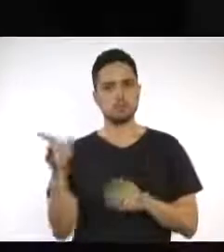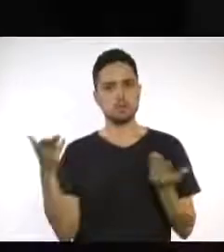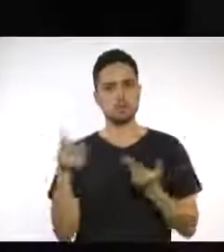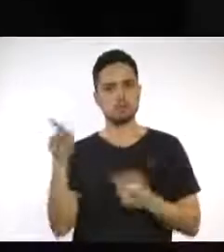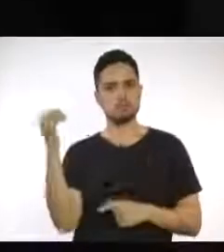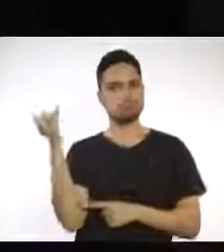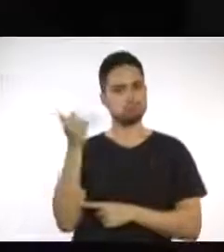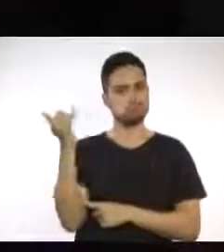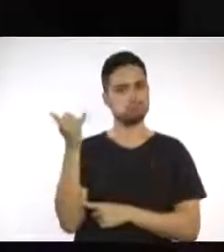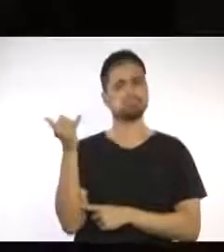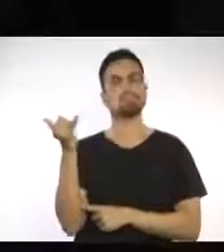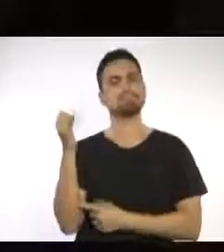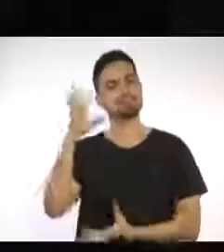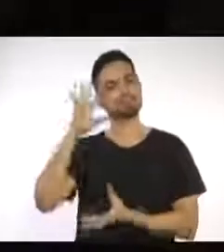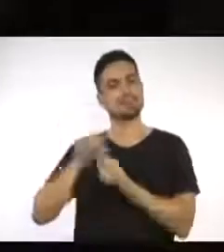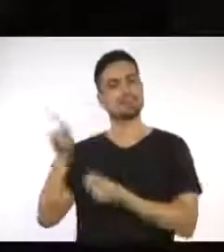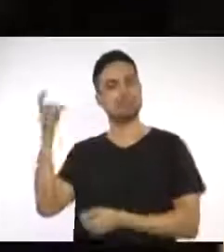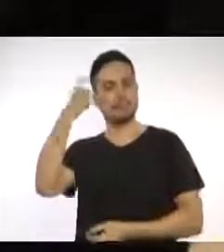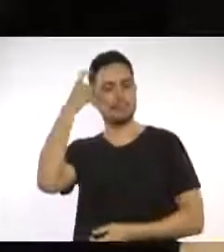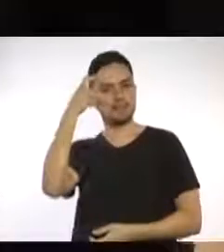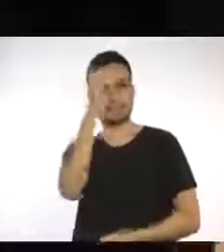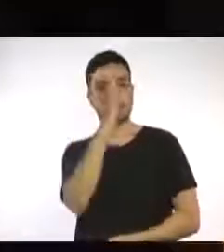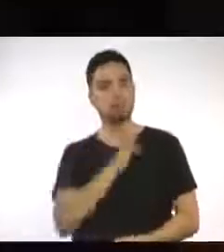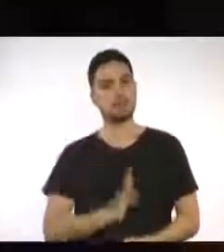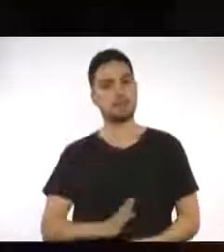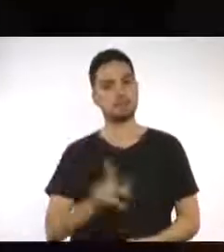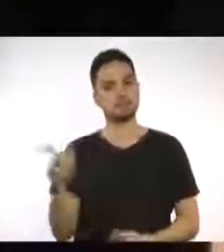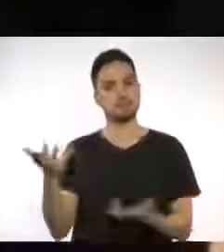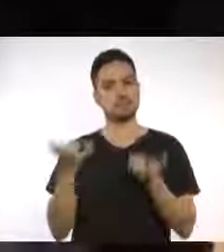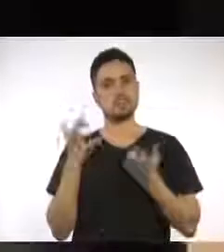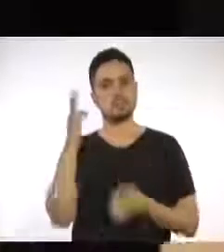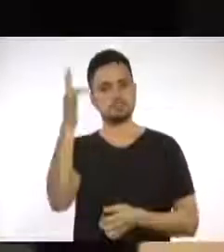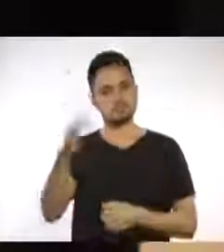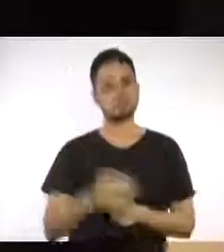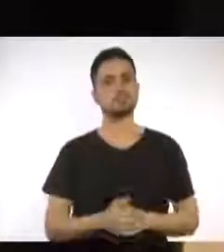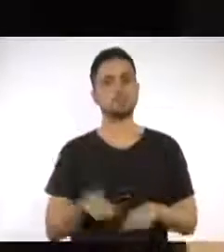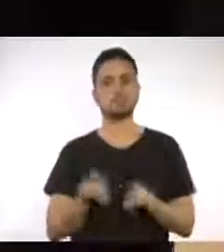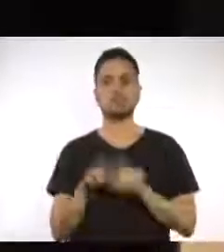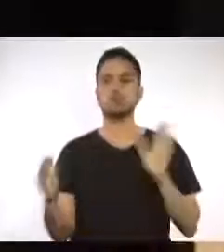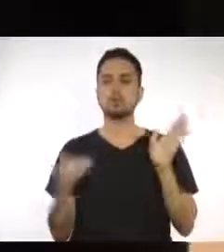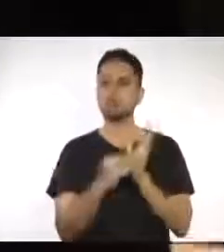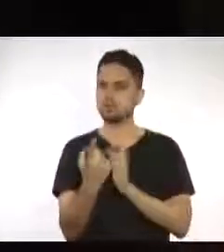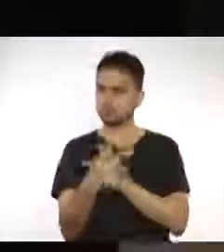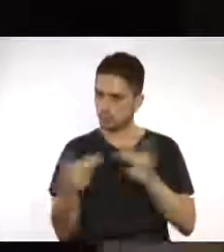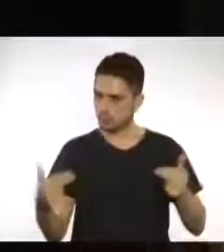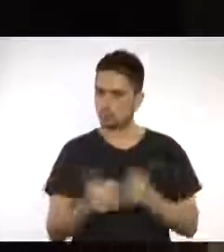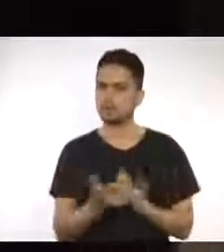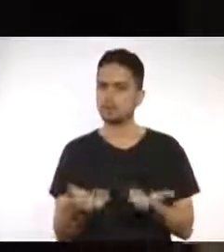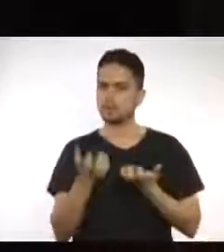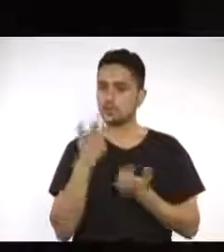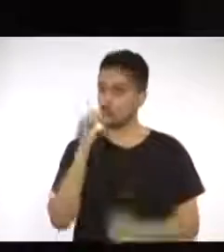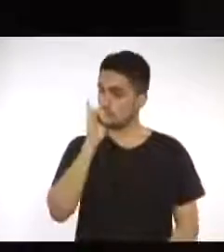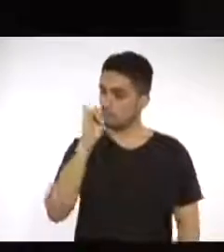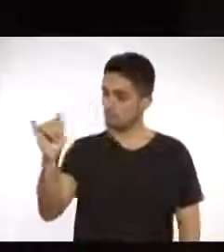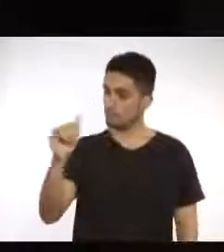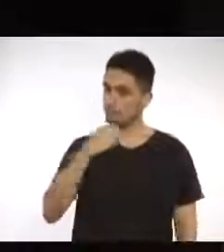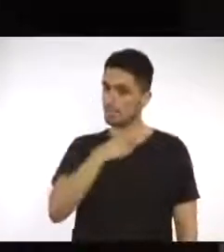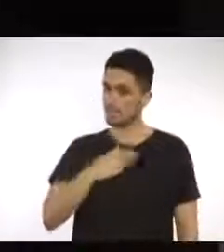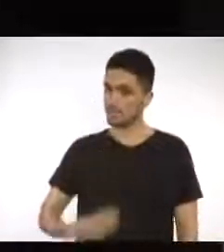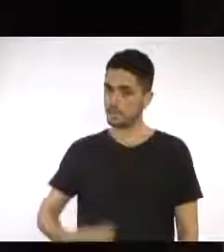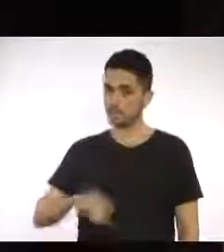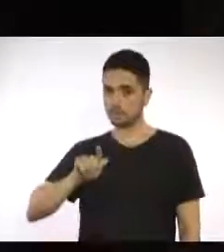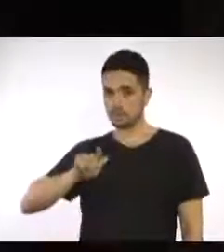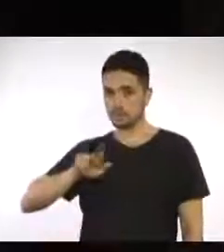qual é o país que ele deseja construir. Por último, eu quero apenas dizer ao ministro Guedes que, apesar